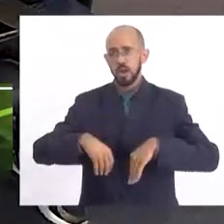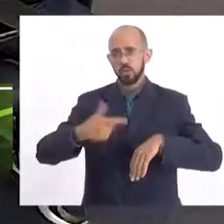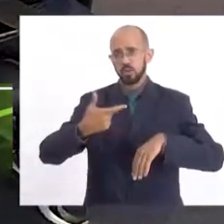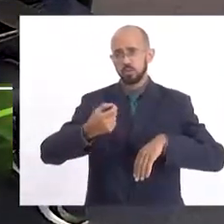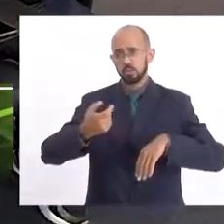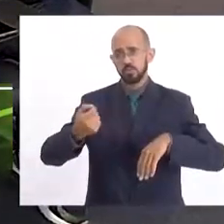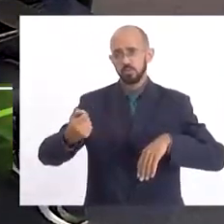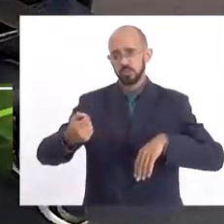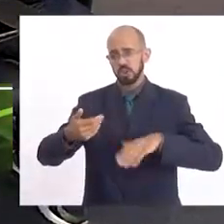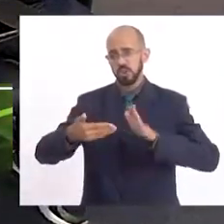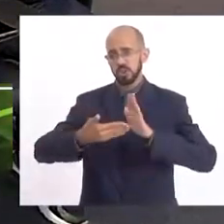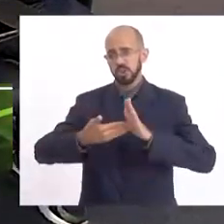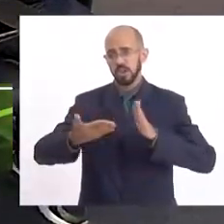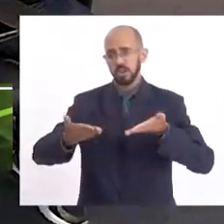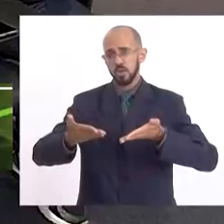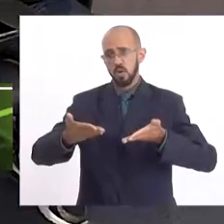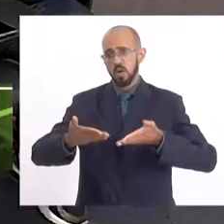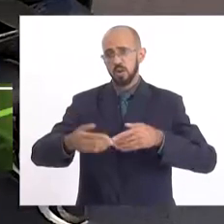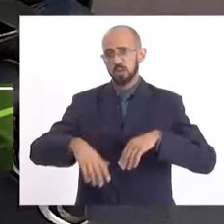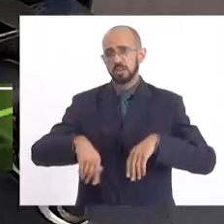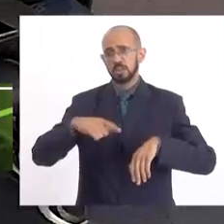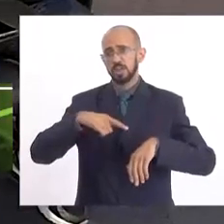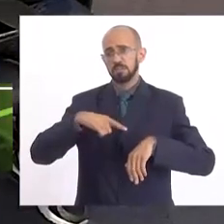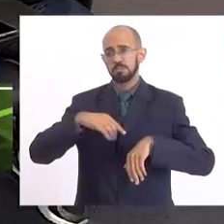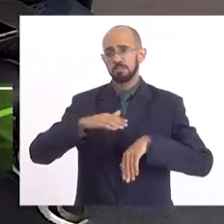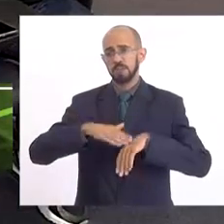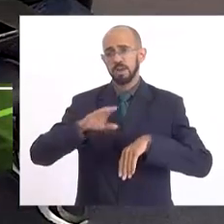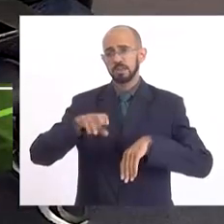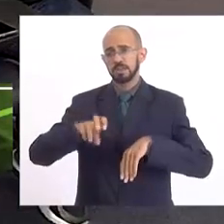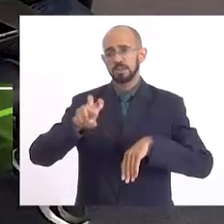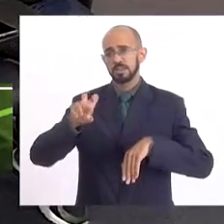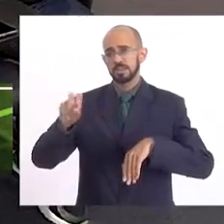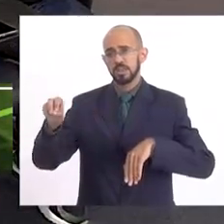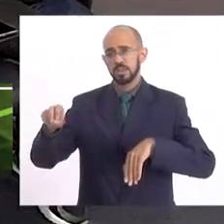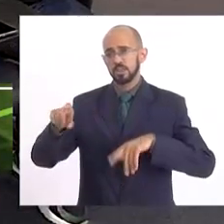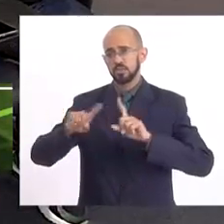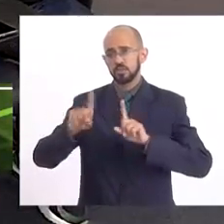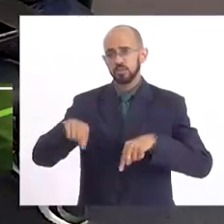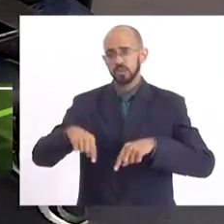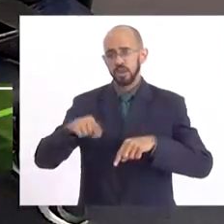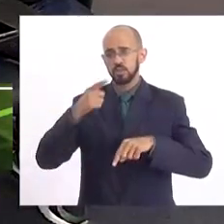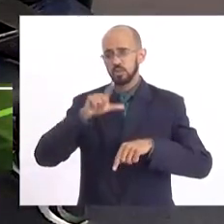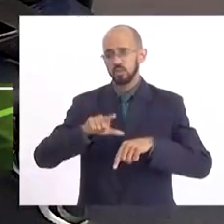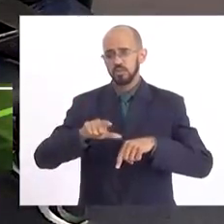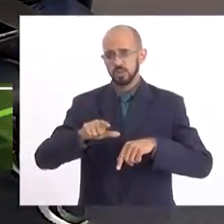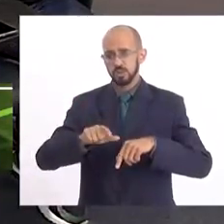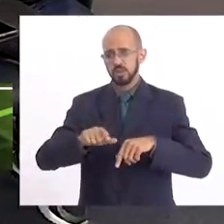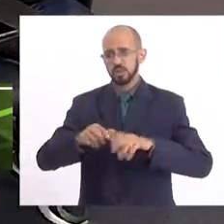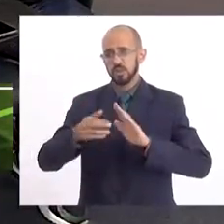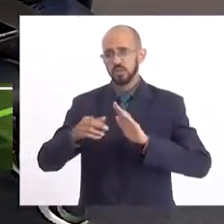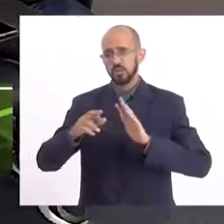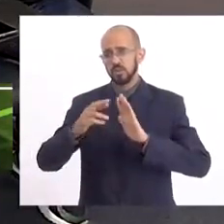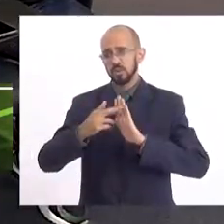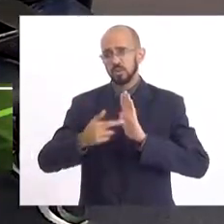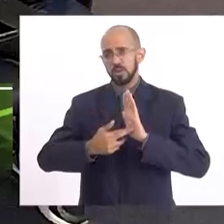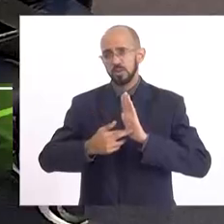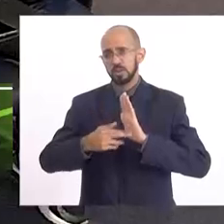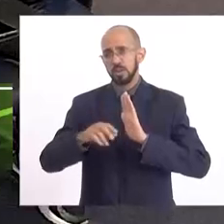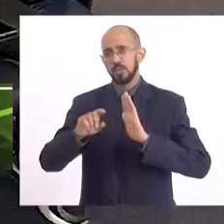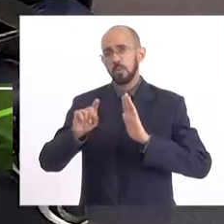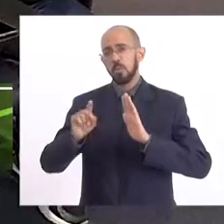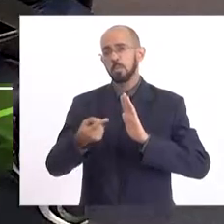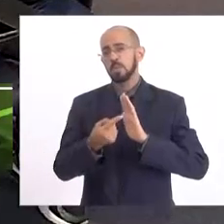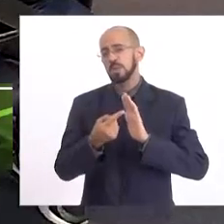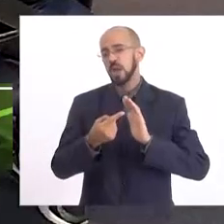ao longo do ano, já mais quase 500 servidores atingiram requisitos. Só que dá cerca de 1 milhão e 700, não